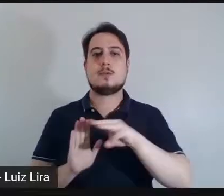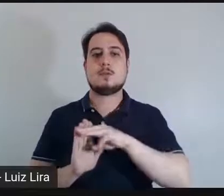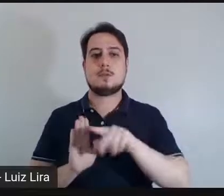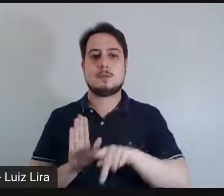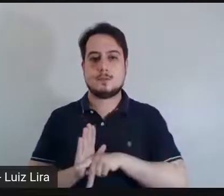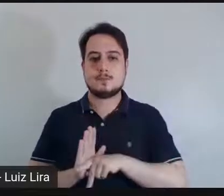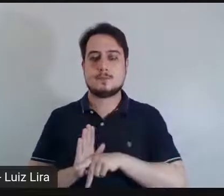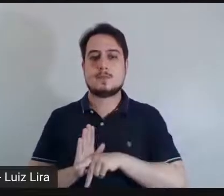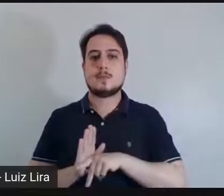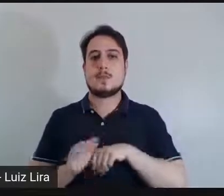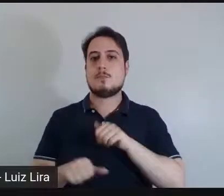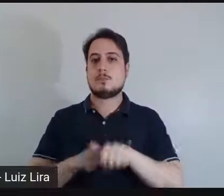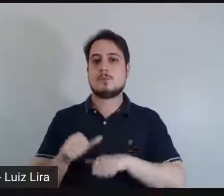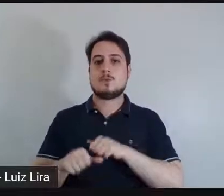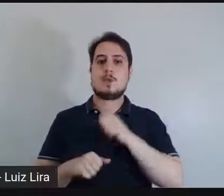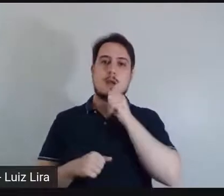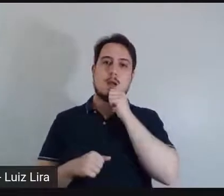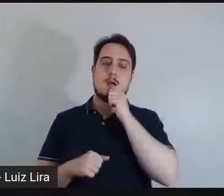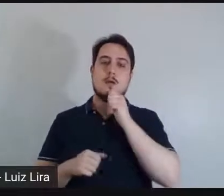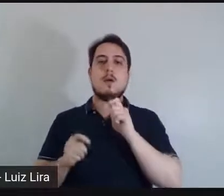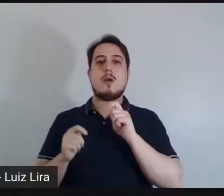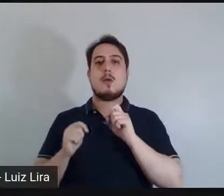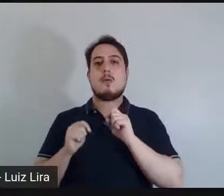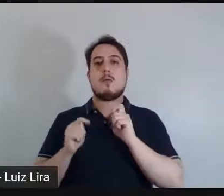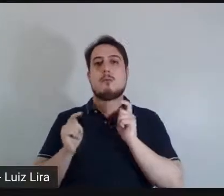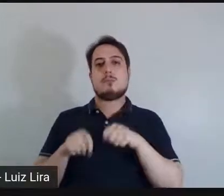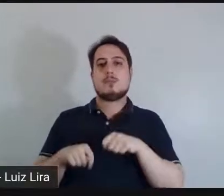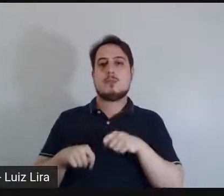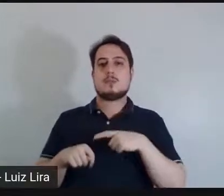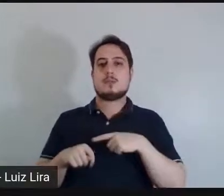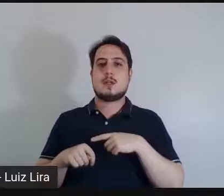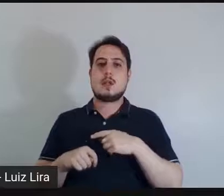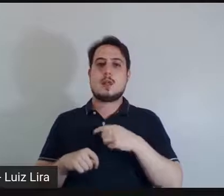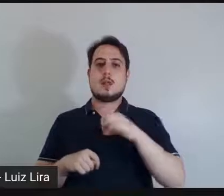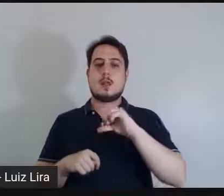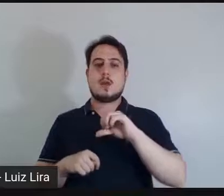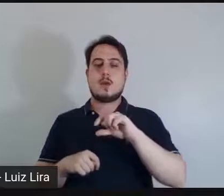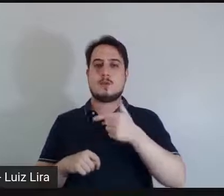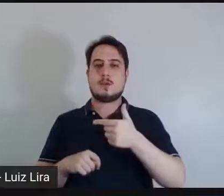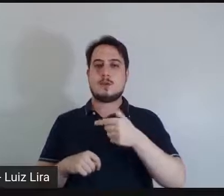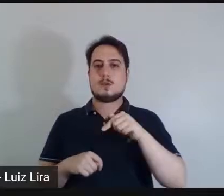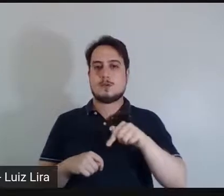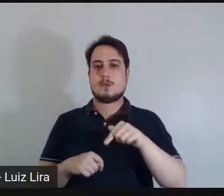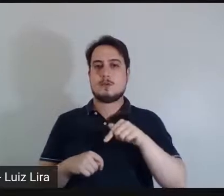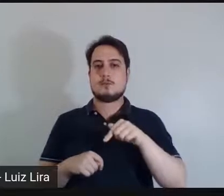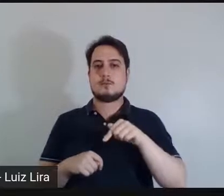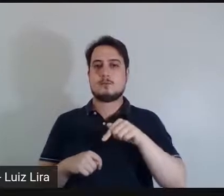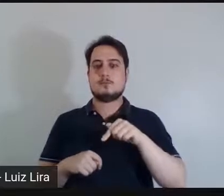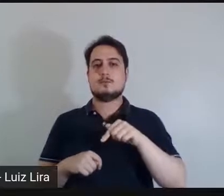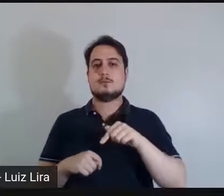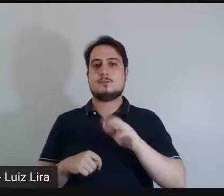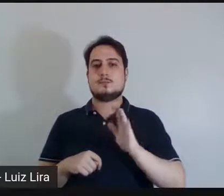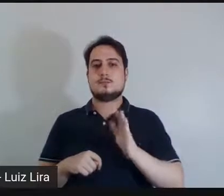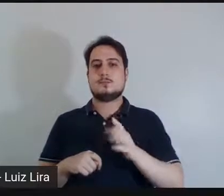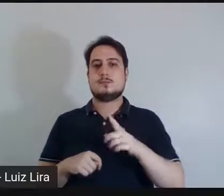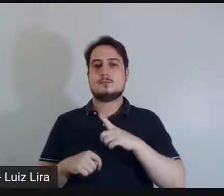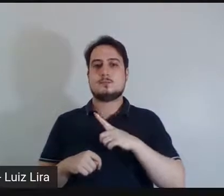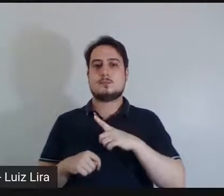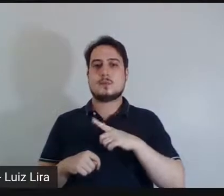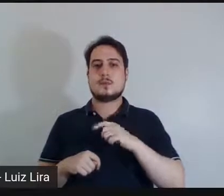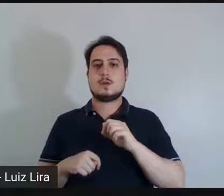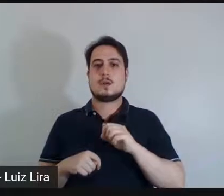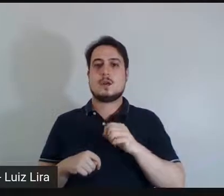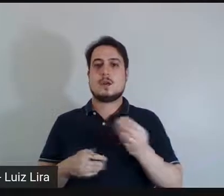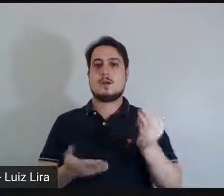não foi convertida, que possibilita a antecipação. Porque a 927, ela flexibilizou a CLT. De concessão